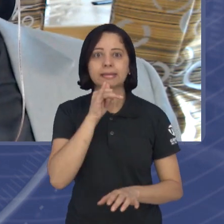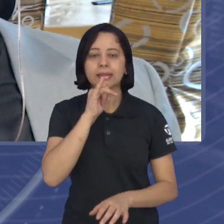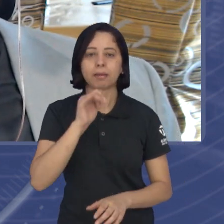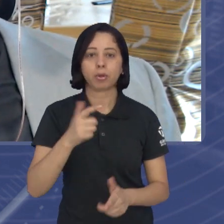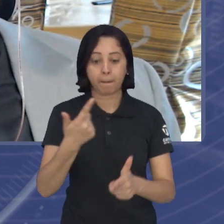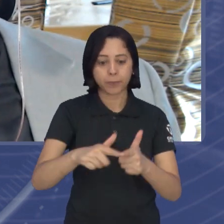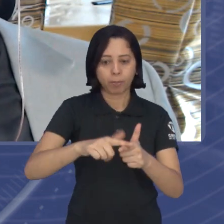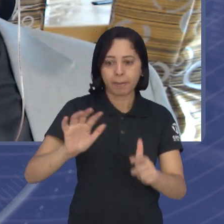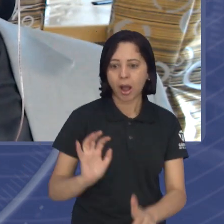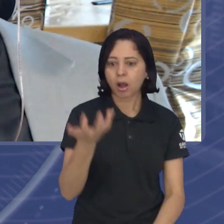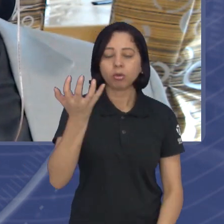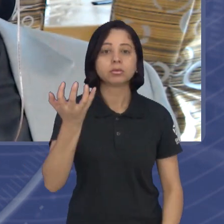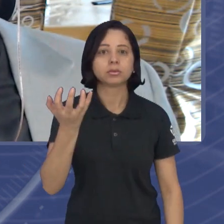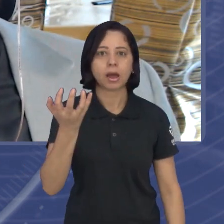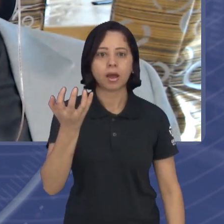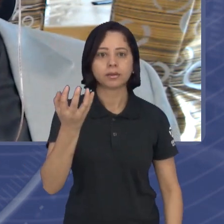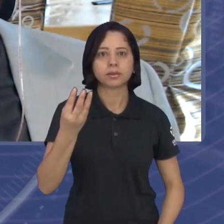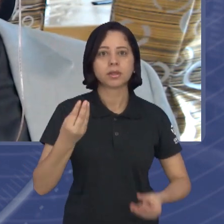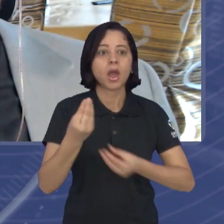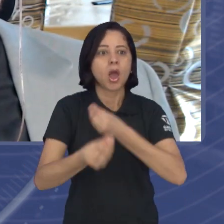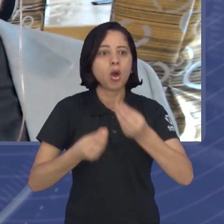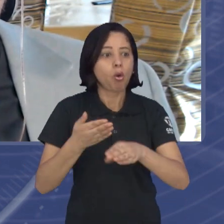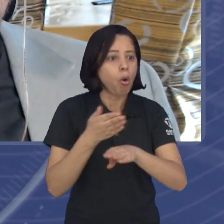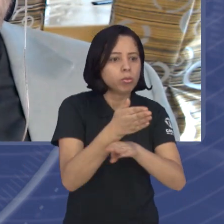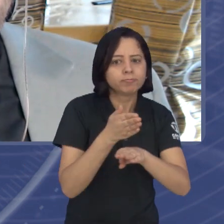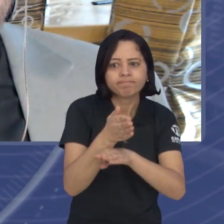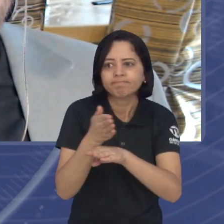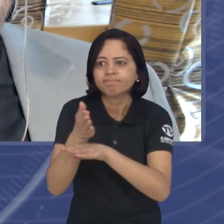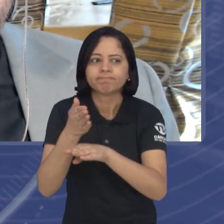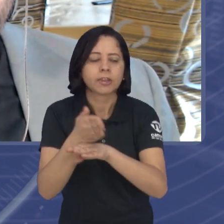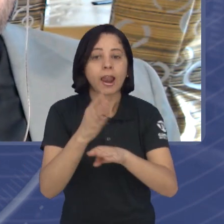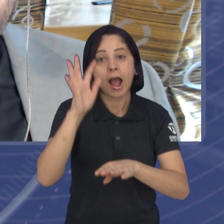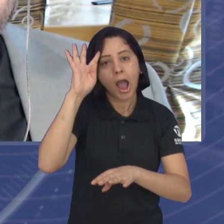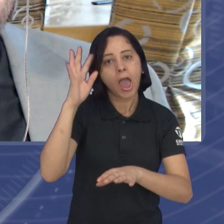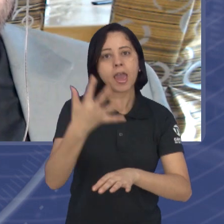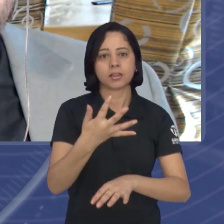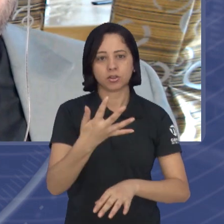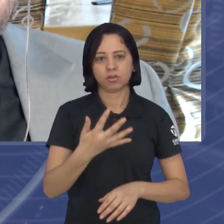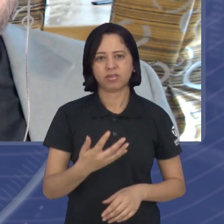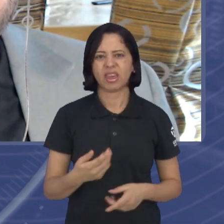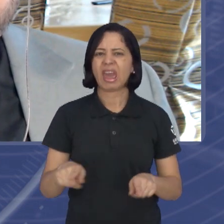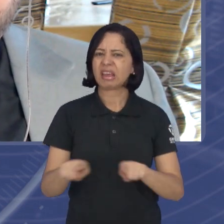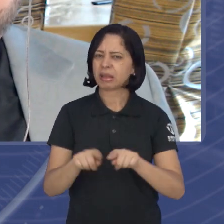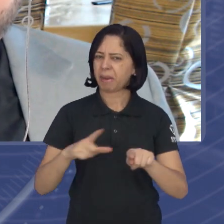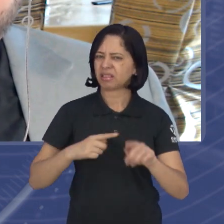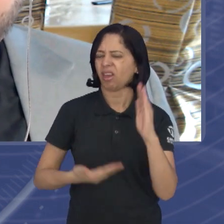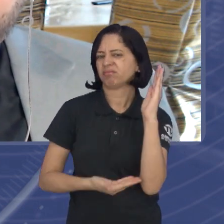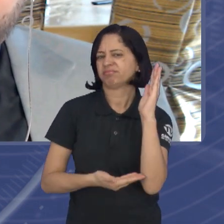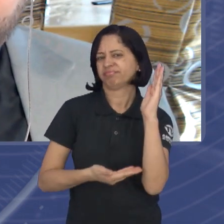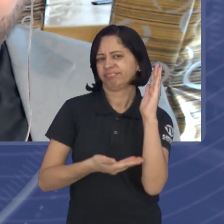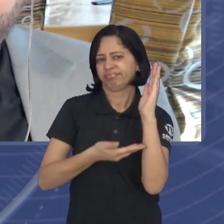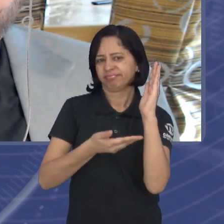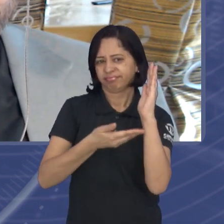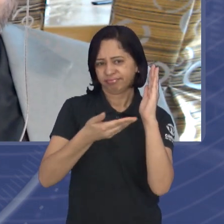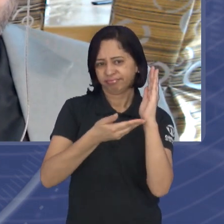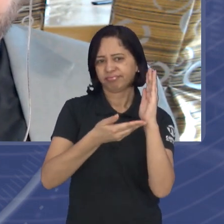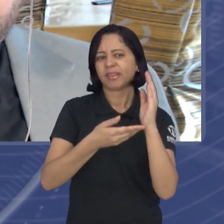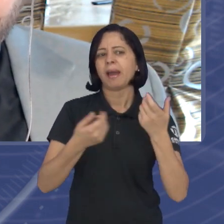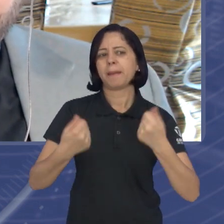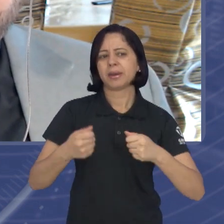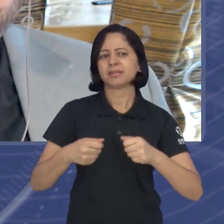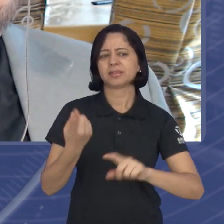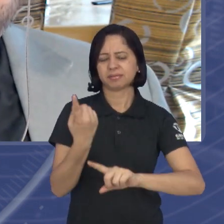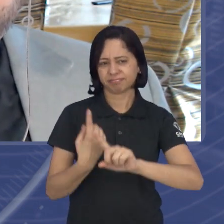problema, chegar e resolver. E é um processo também muito burocrático, né? A gente ainda precisa